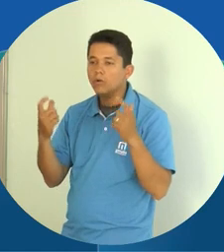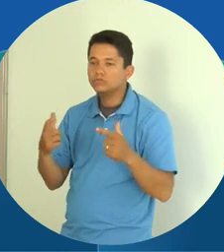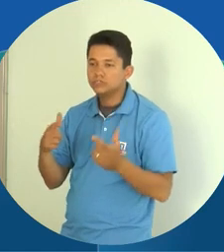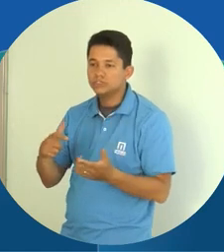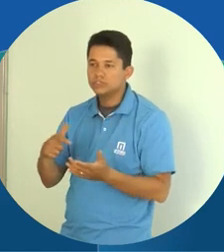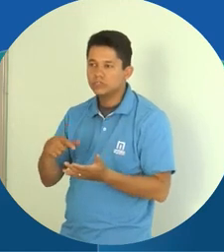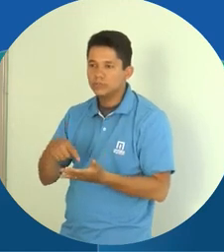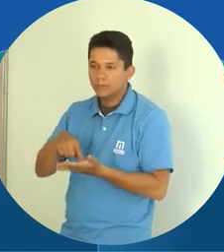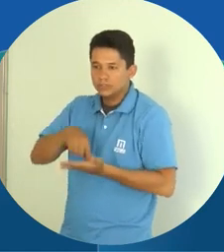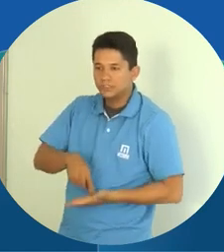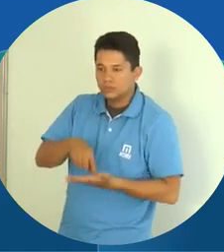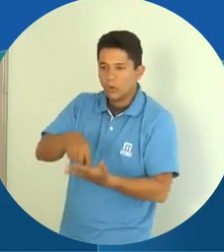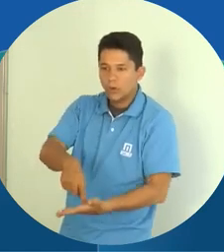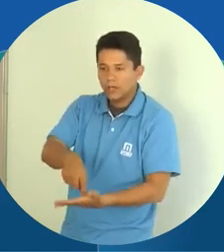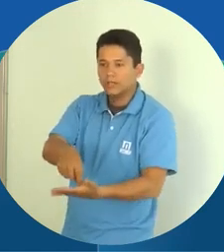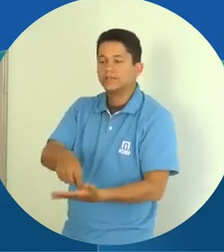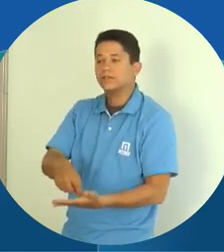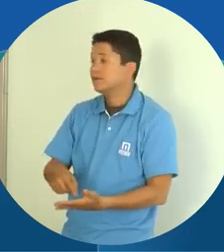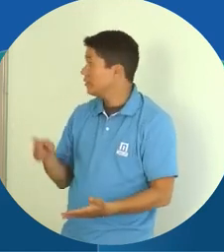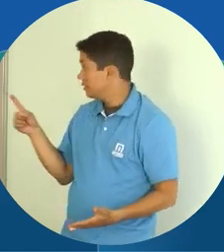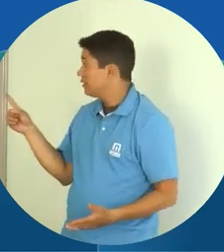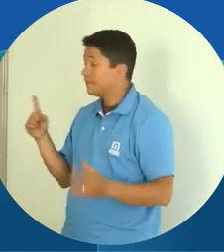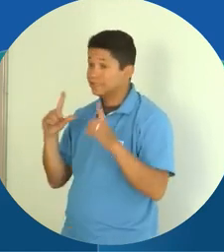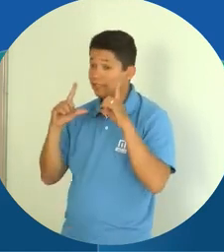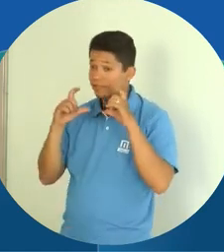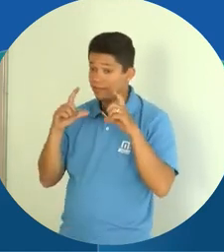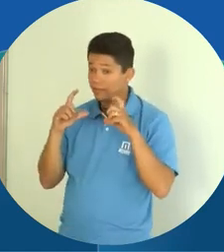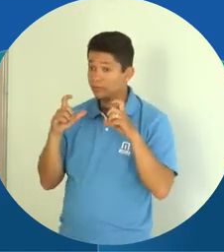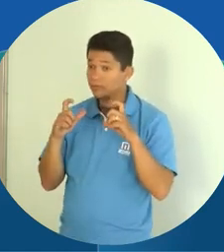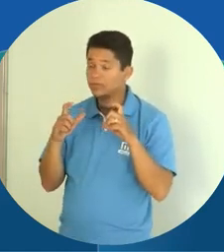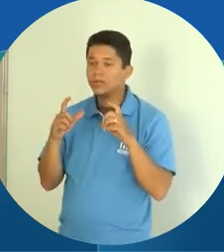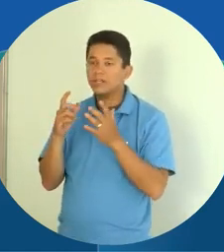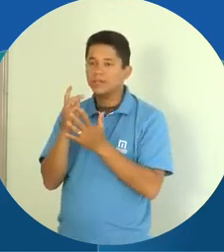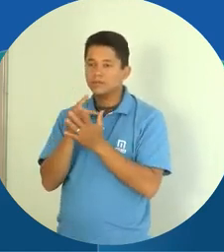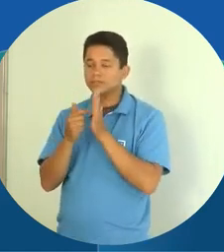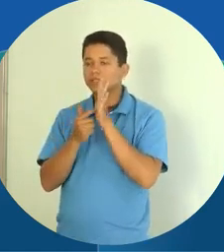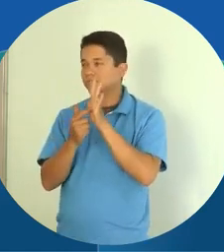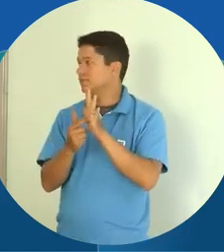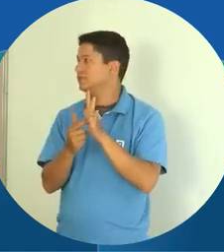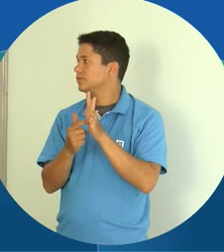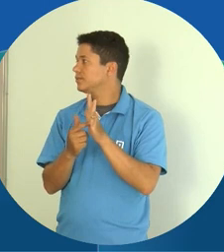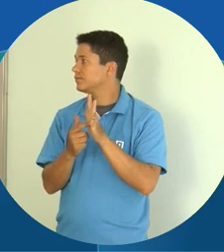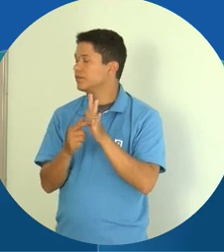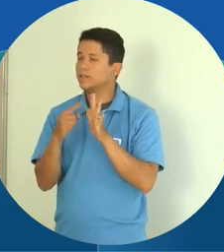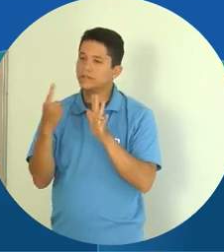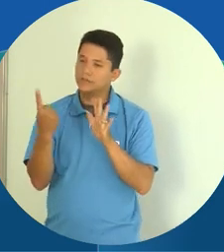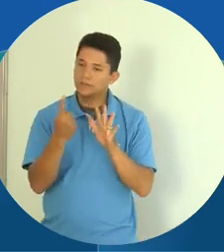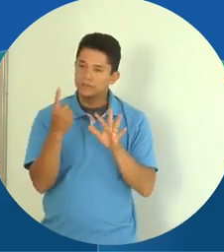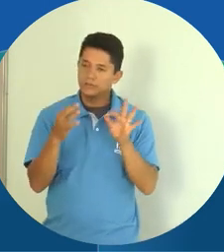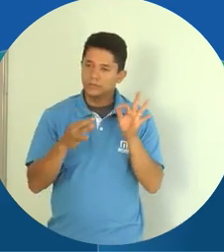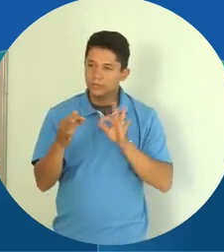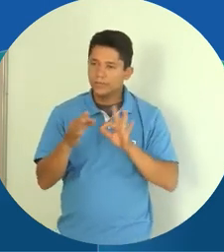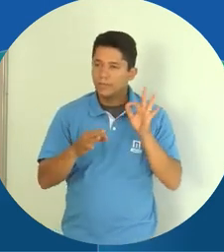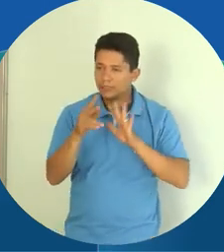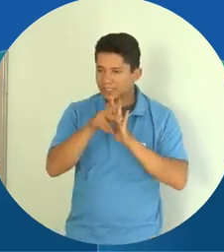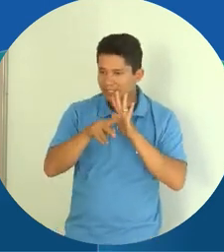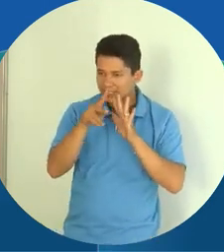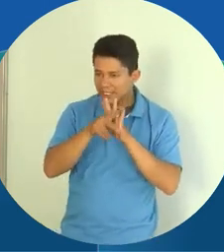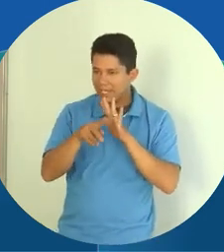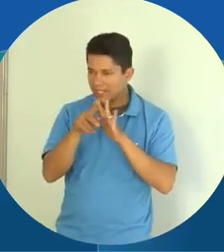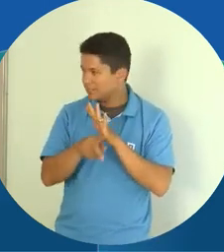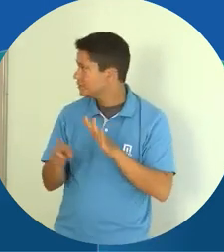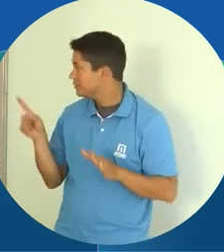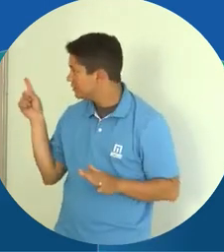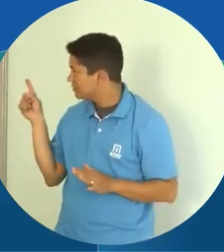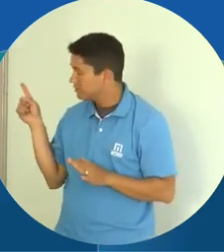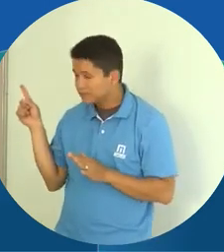armação, mas essa é uma boa foto ilustrativa em que a gente, quando vai projetar a estaca, apesar